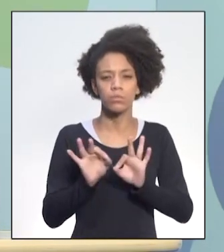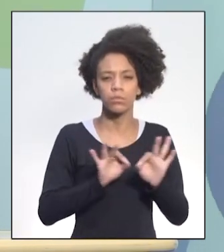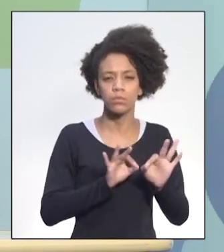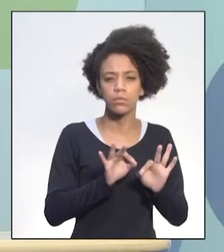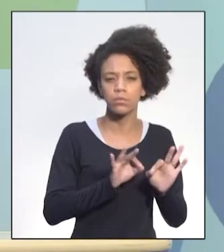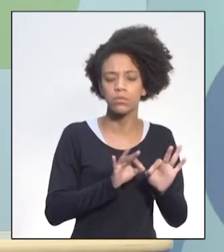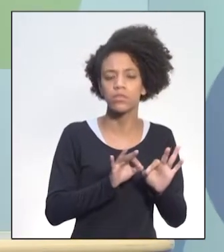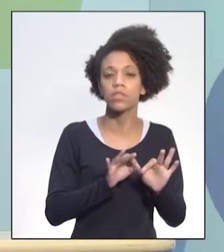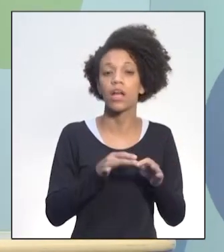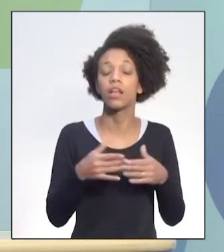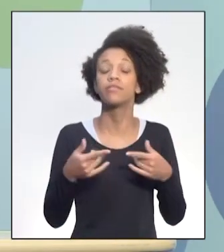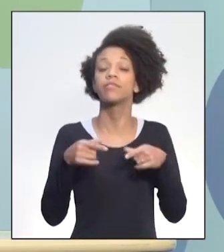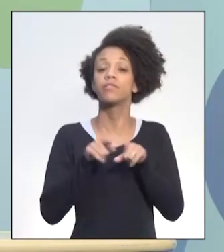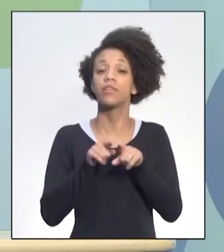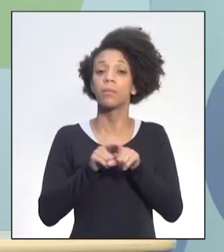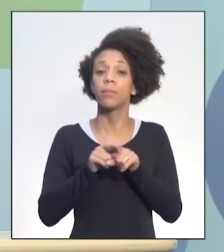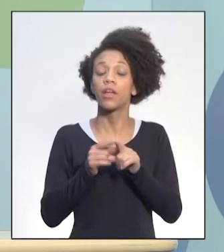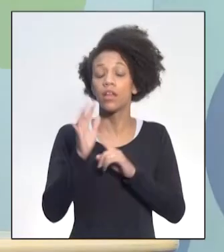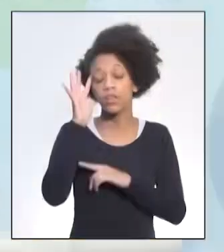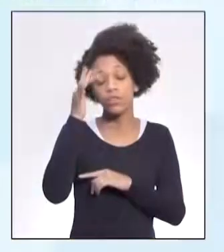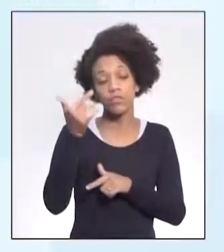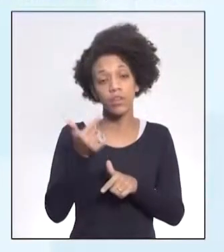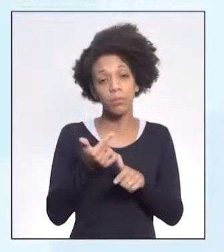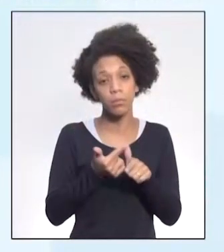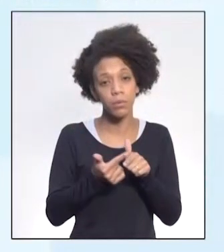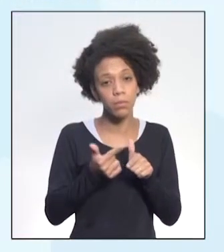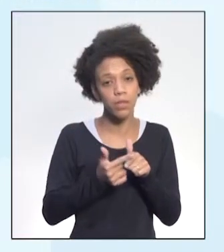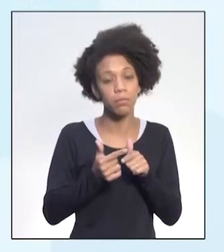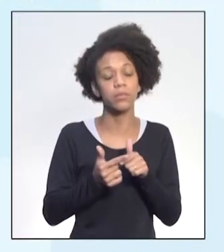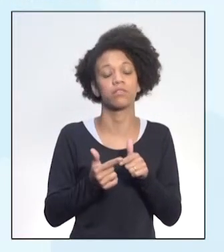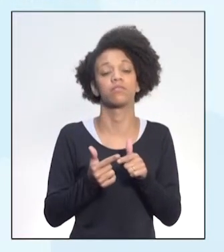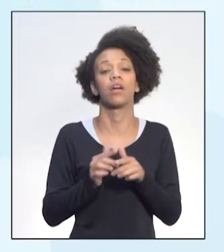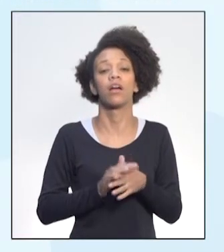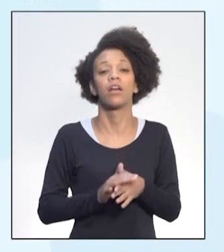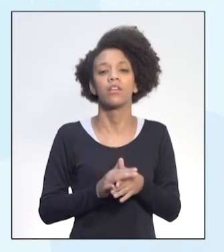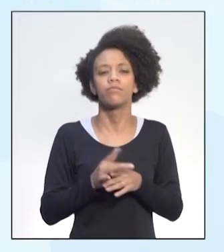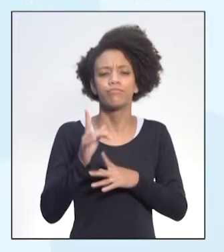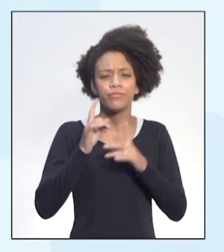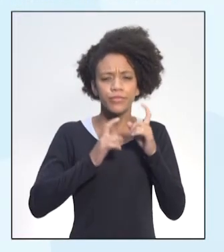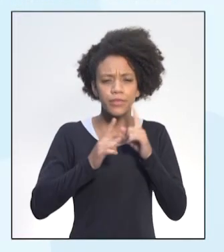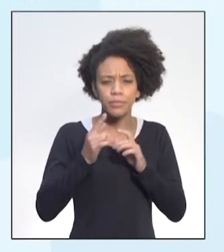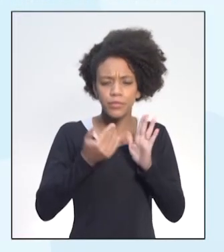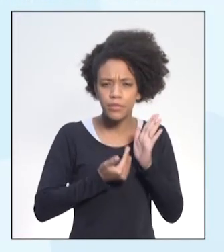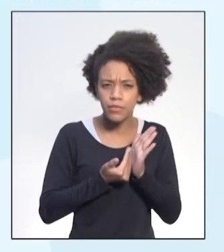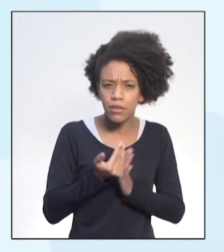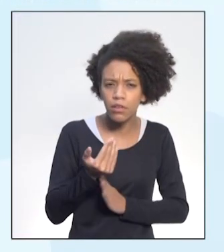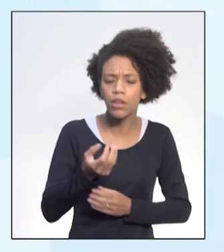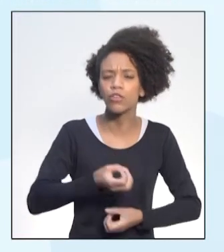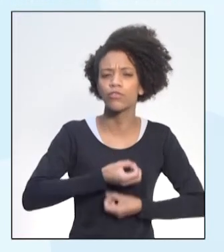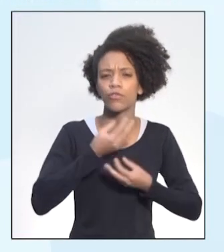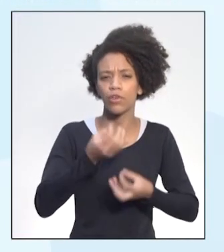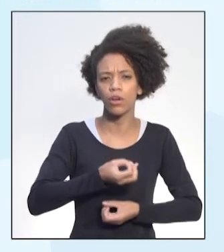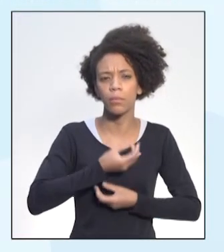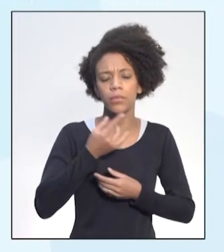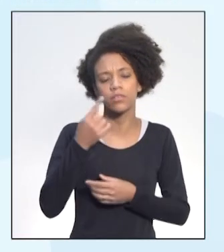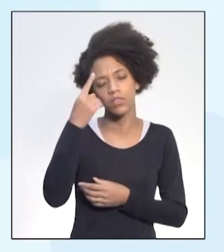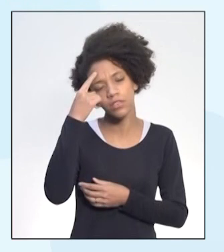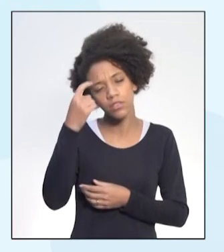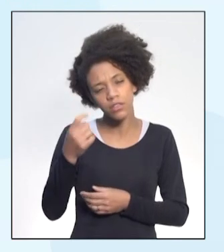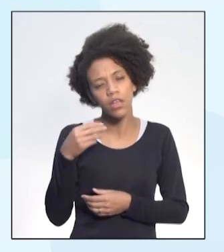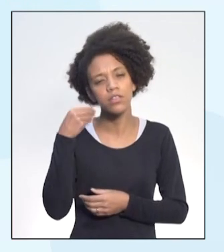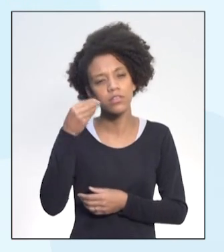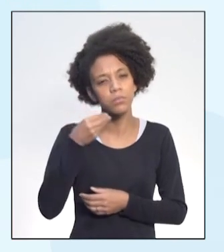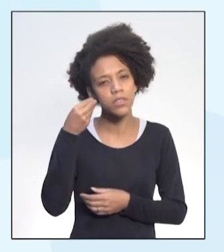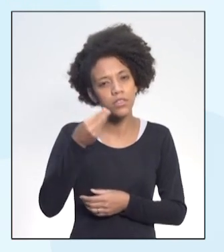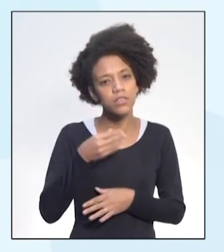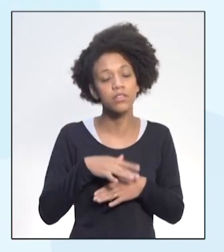hipóteses, formular e resolver problemas e criar soluções. Expressar-se e partilhar informações, ideias,